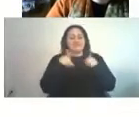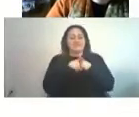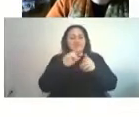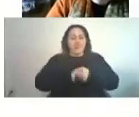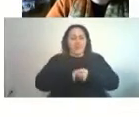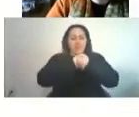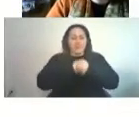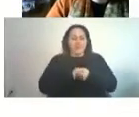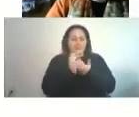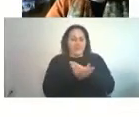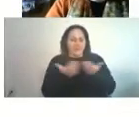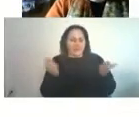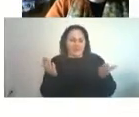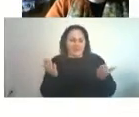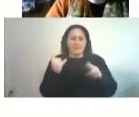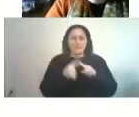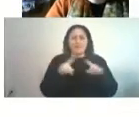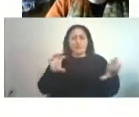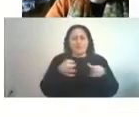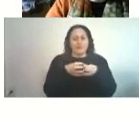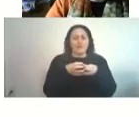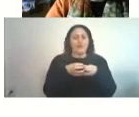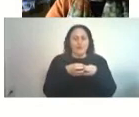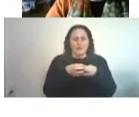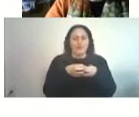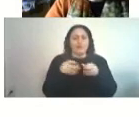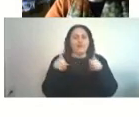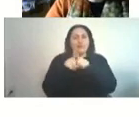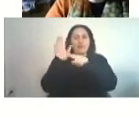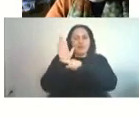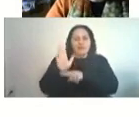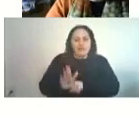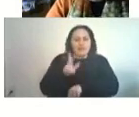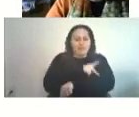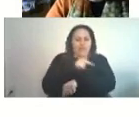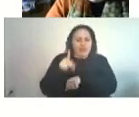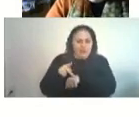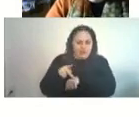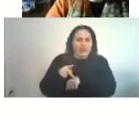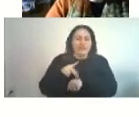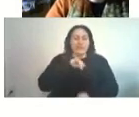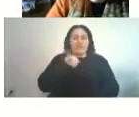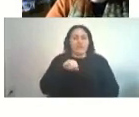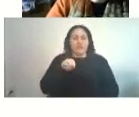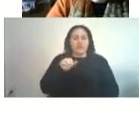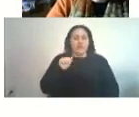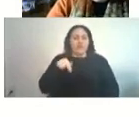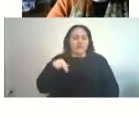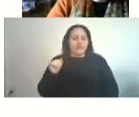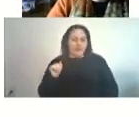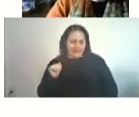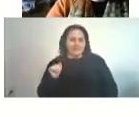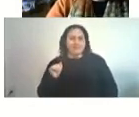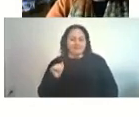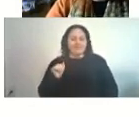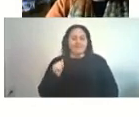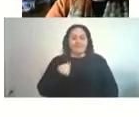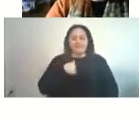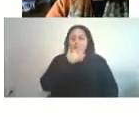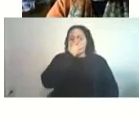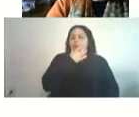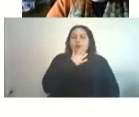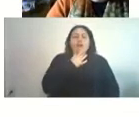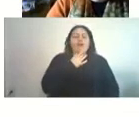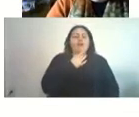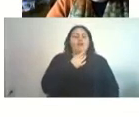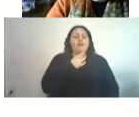né? E o grupo aí da assessoria pedagógica, aqui da Joana, né? Eu acho que isso mostra também